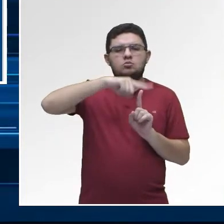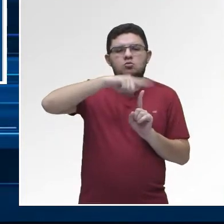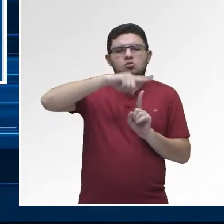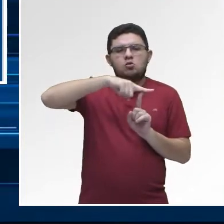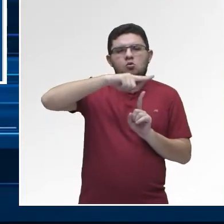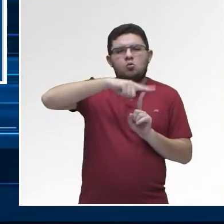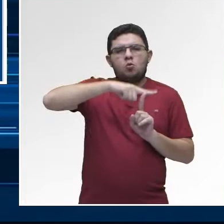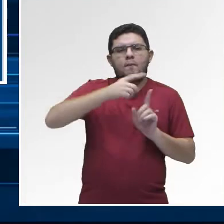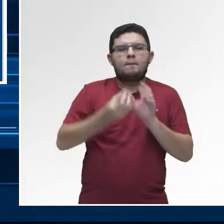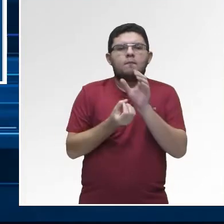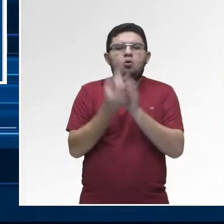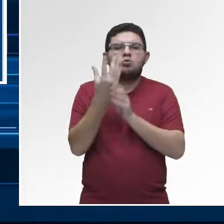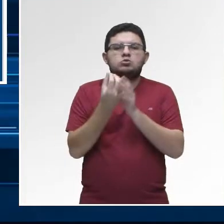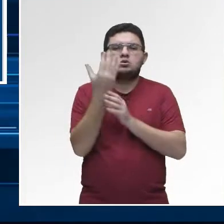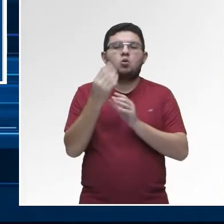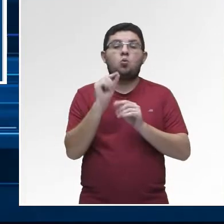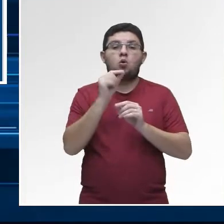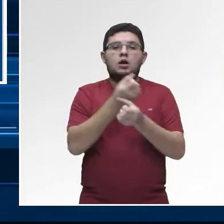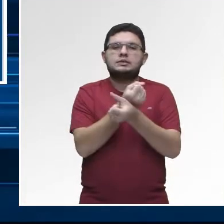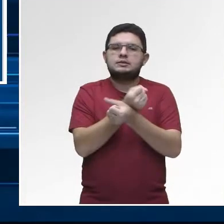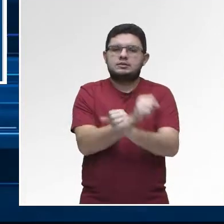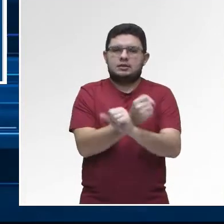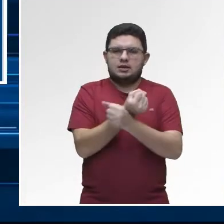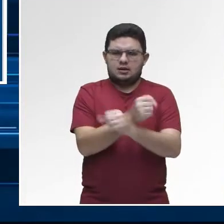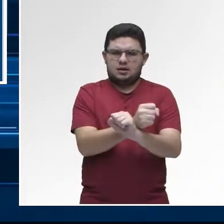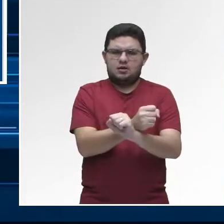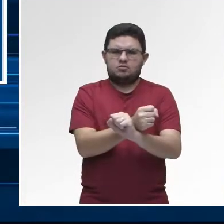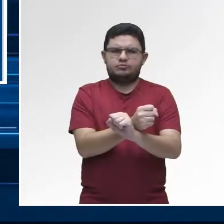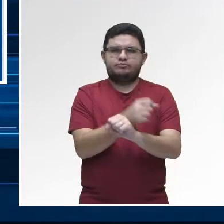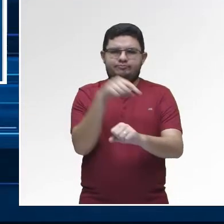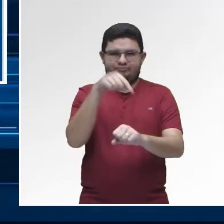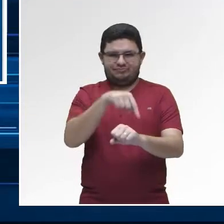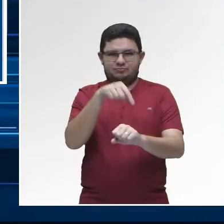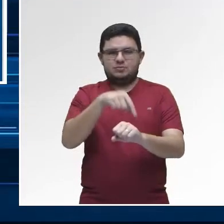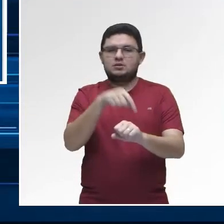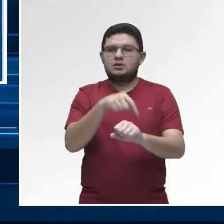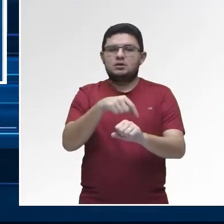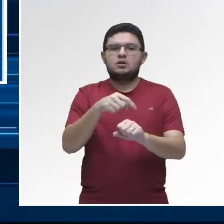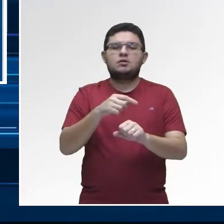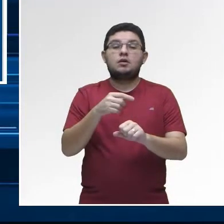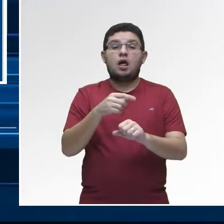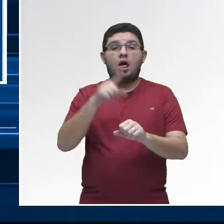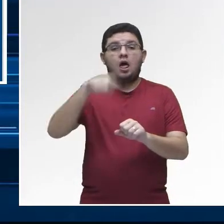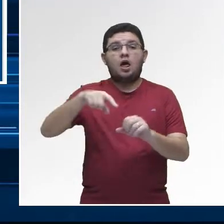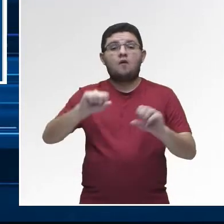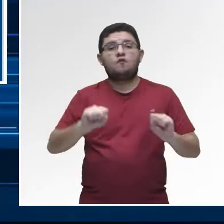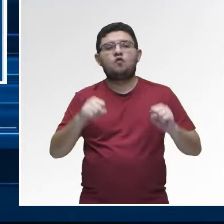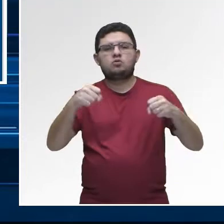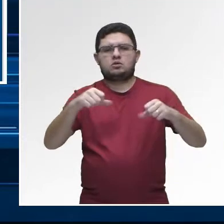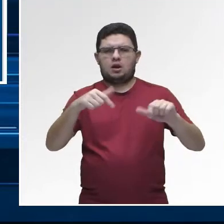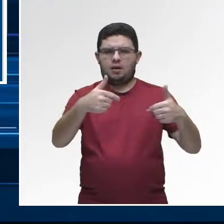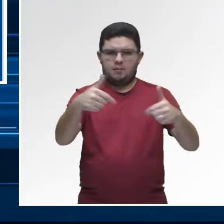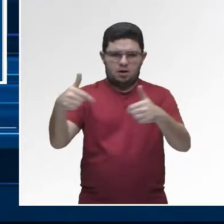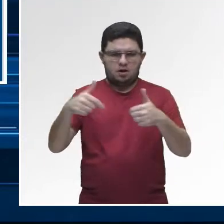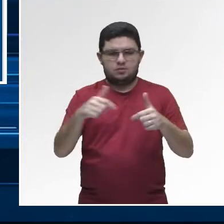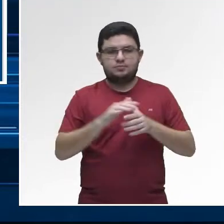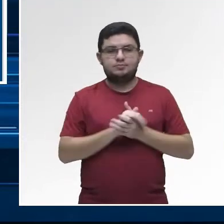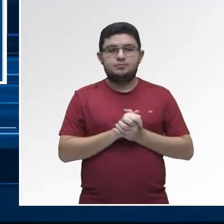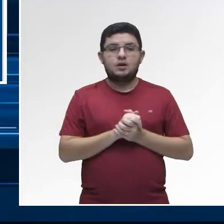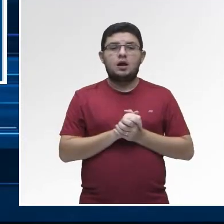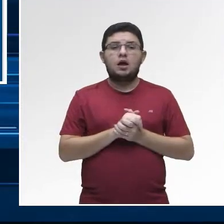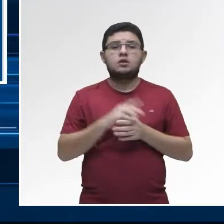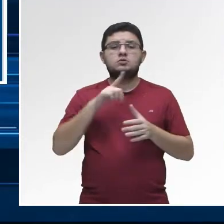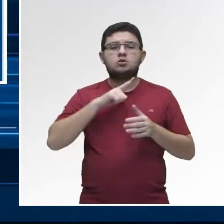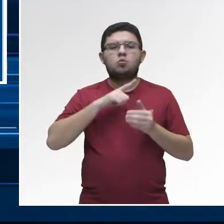né, onde a força de trabalho e a produção era feita pelos escravos, e estamos no